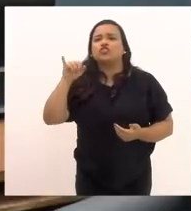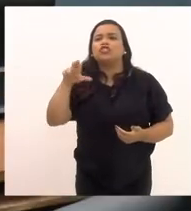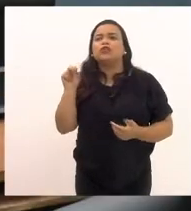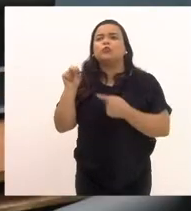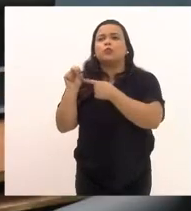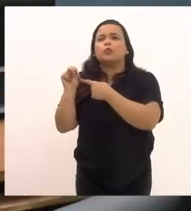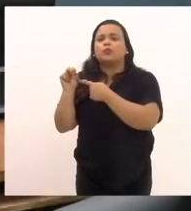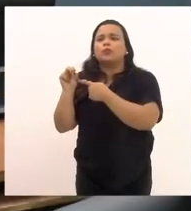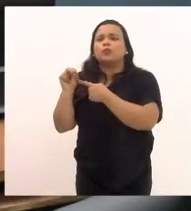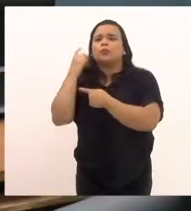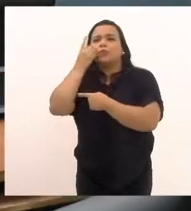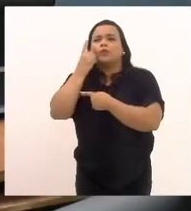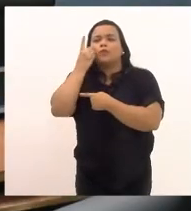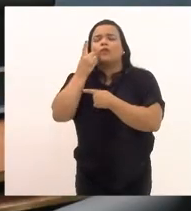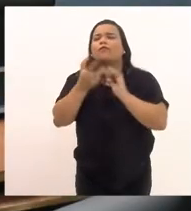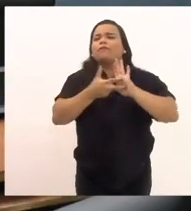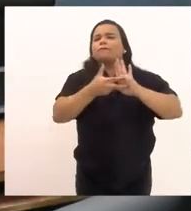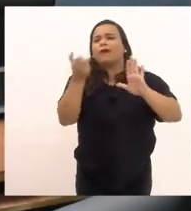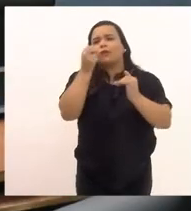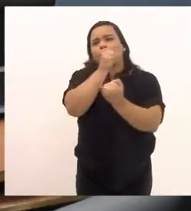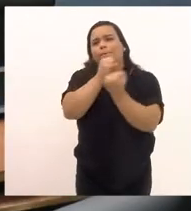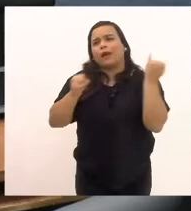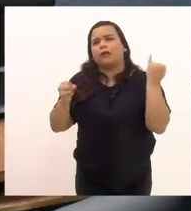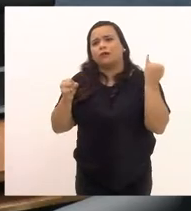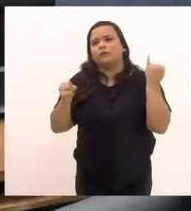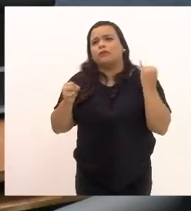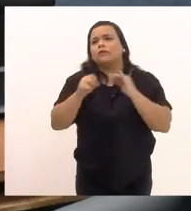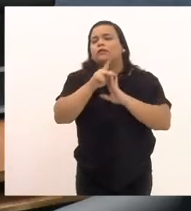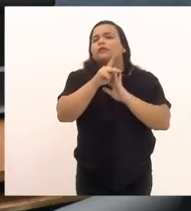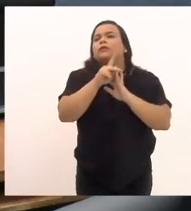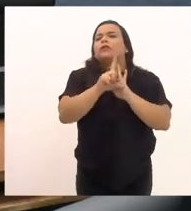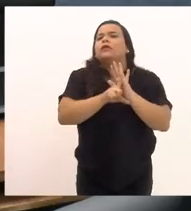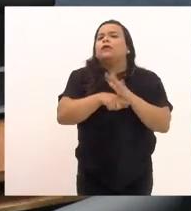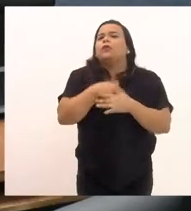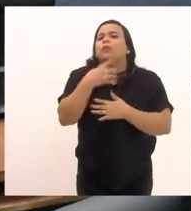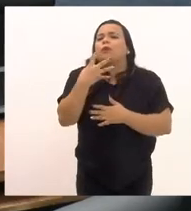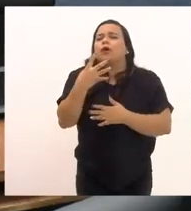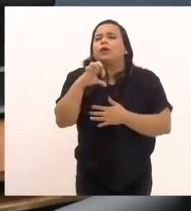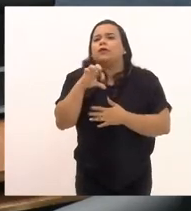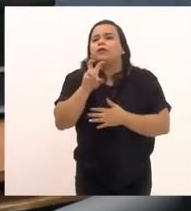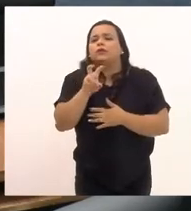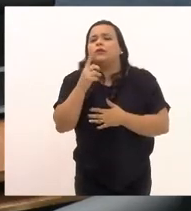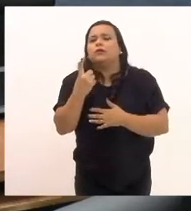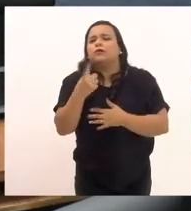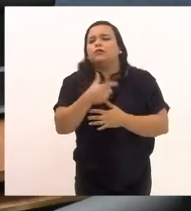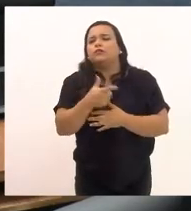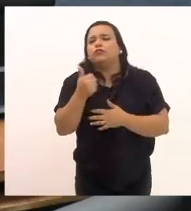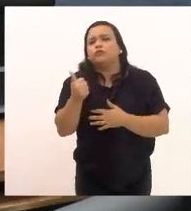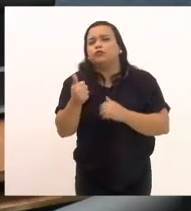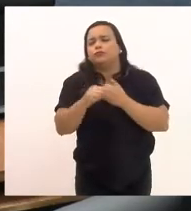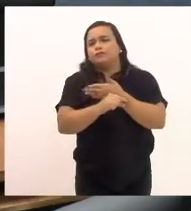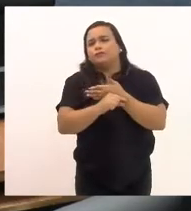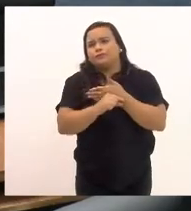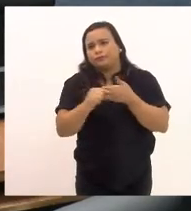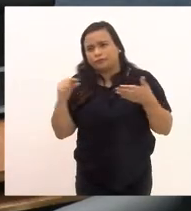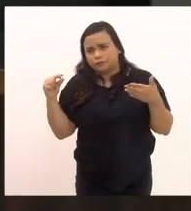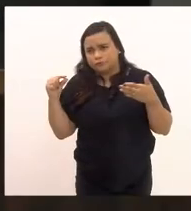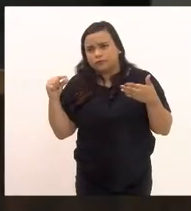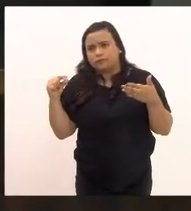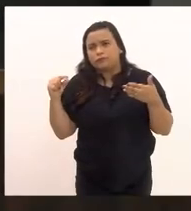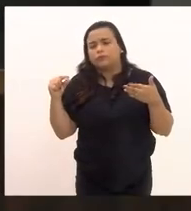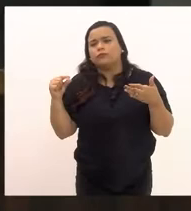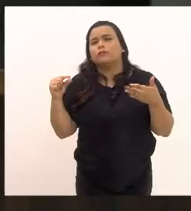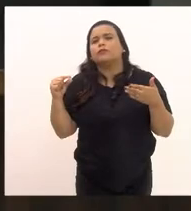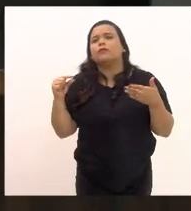veto parcial aposto ao projeto de lei 4951 de 21, de autoria do Poder Executivo, mensagem 27 de 21, que estima a receita e